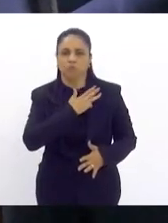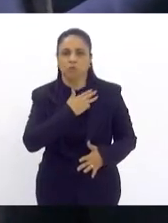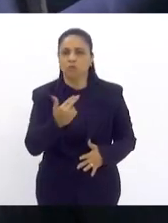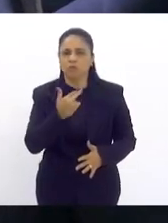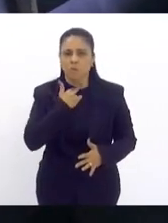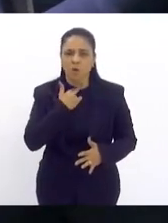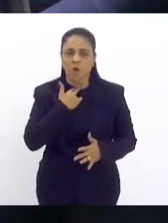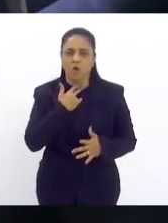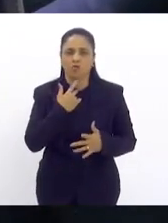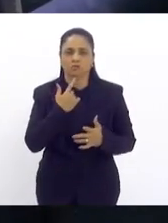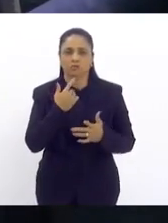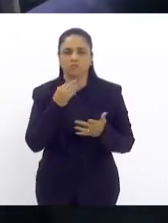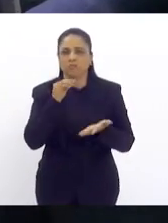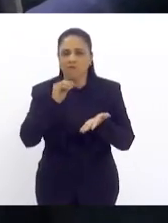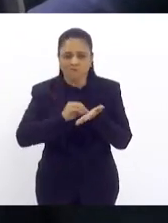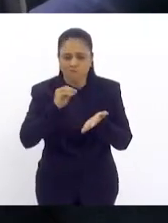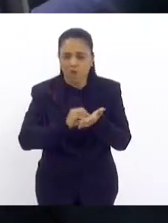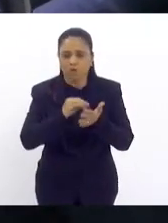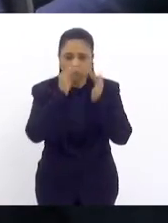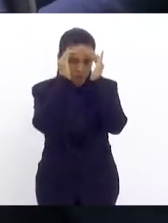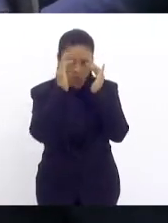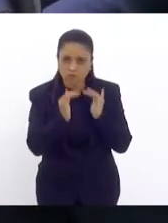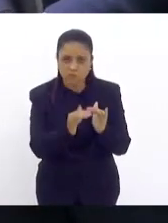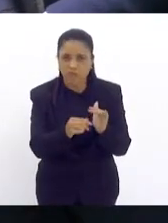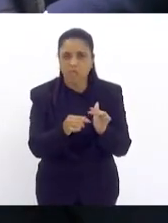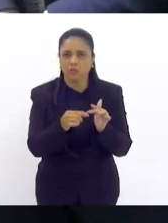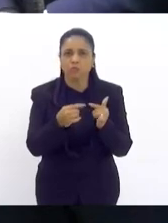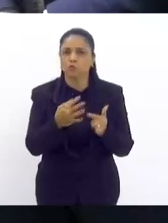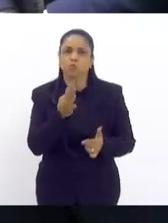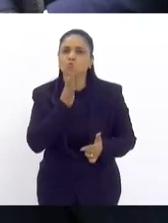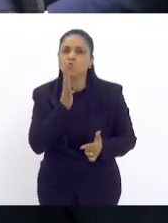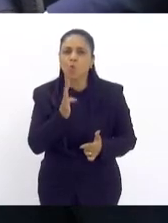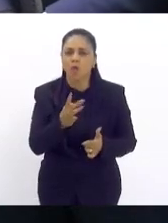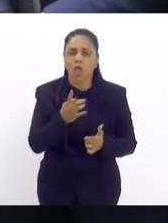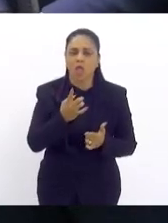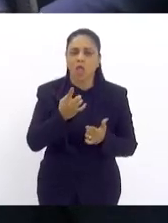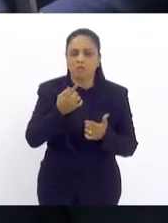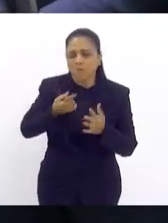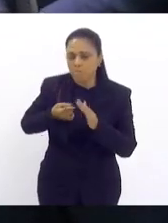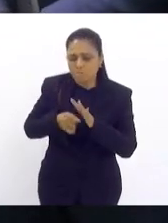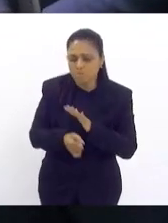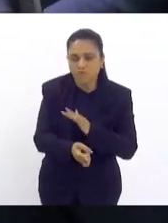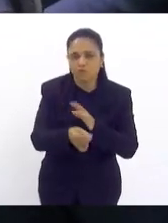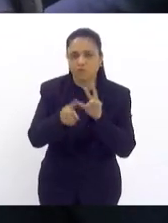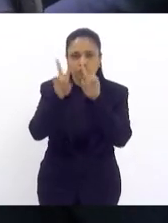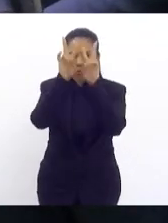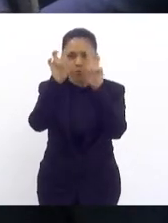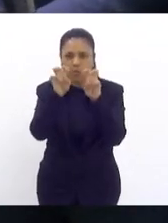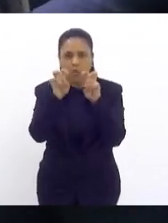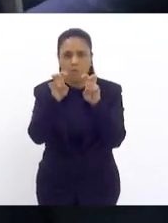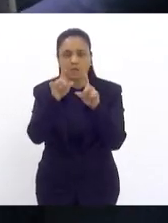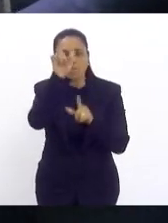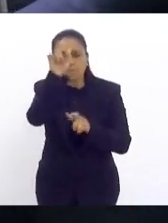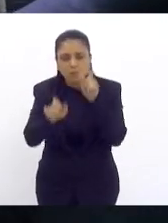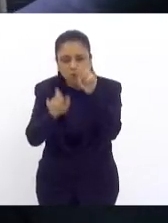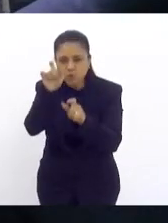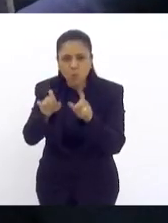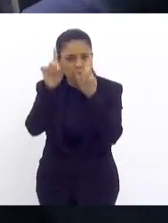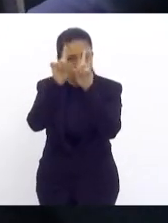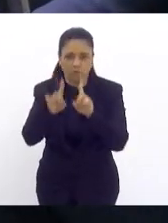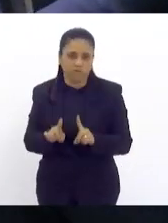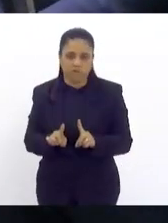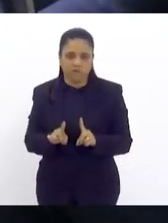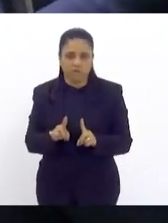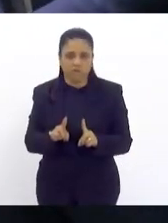sem saber o conhecimento ou não ter o conhecimento profundo de uma causa tão importante que é por causa da pessoa com deficiência ninguém